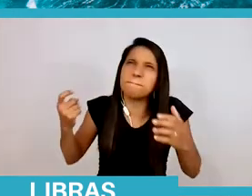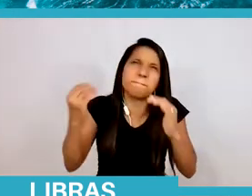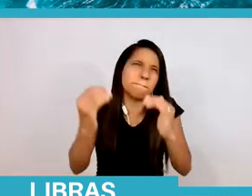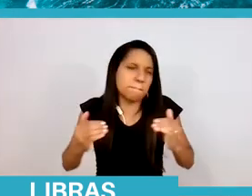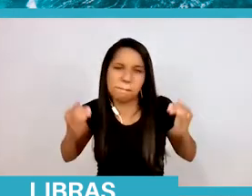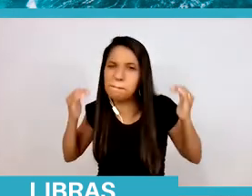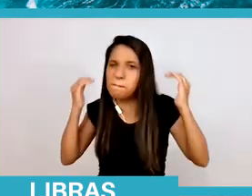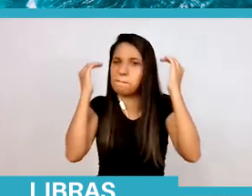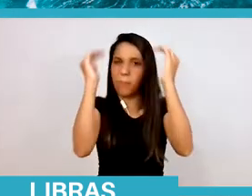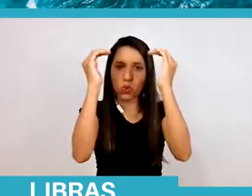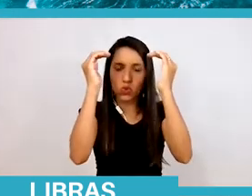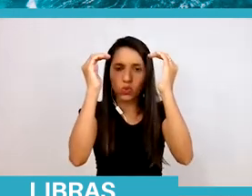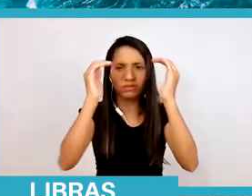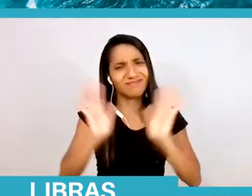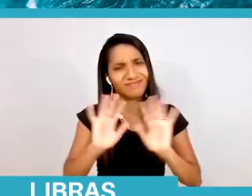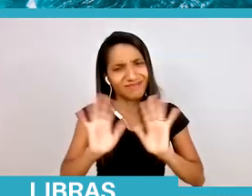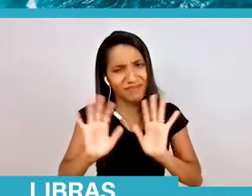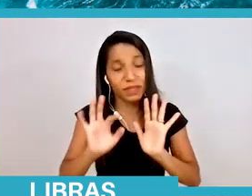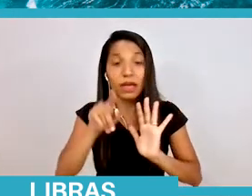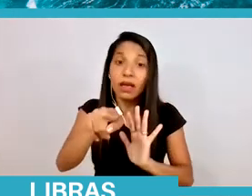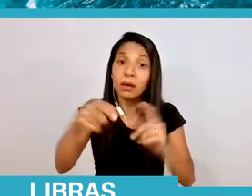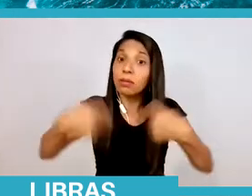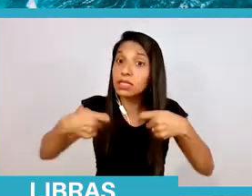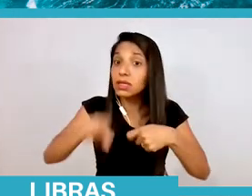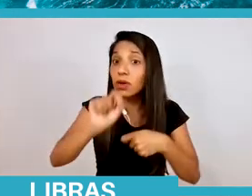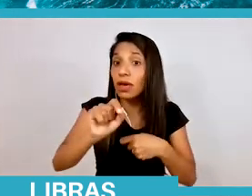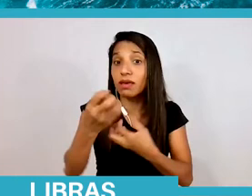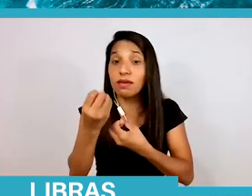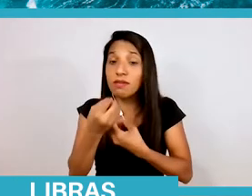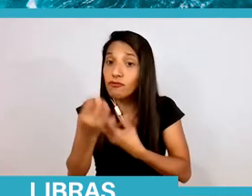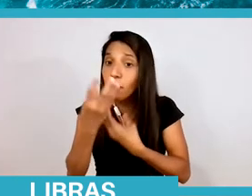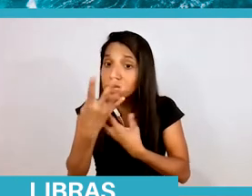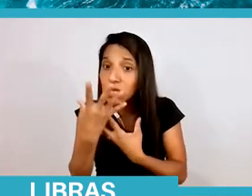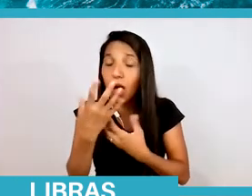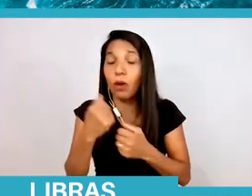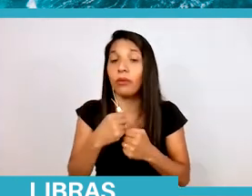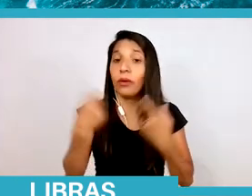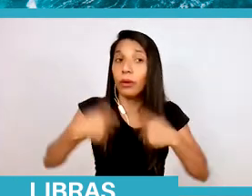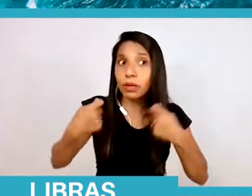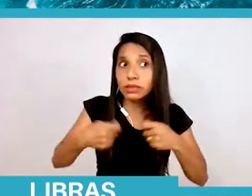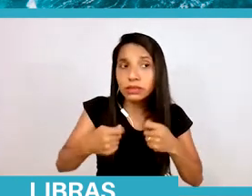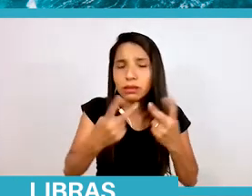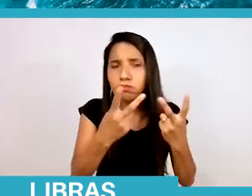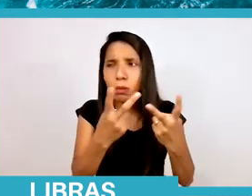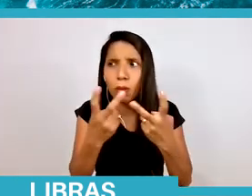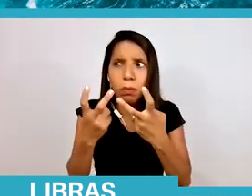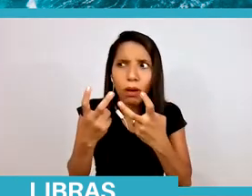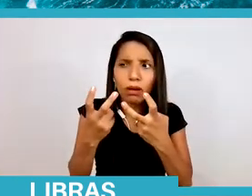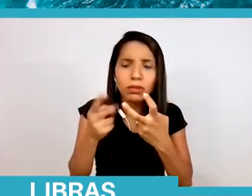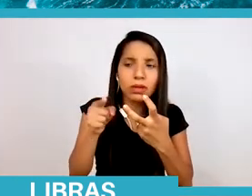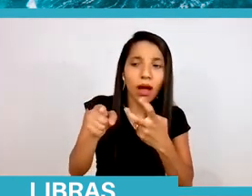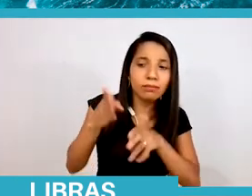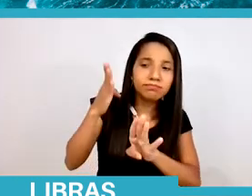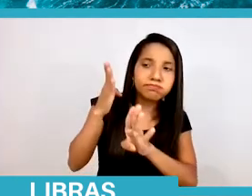para informações e, a partir desses dados e informações, perceber que existe algum problema na sociedade, algum